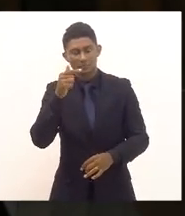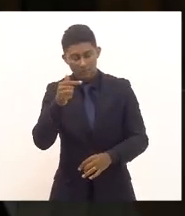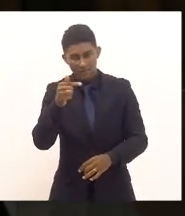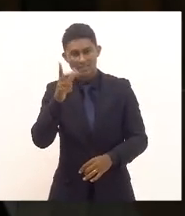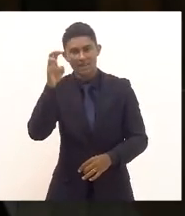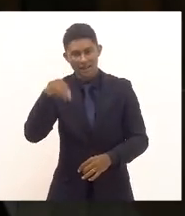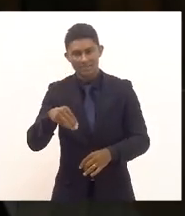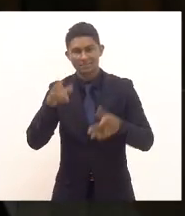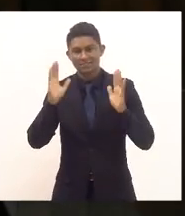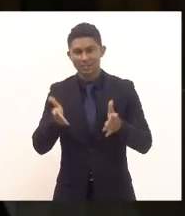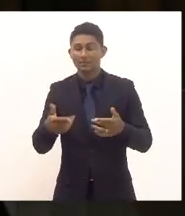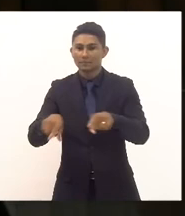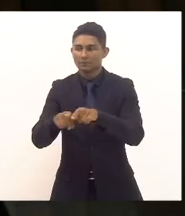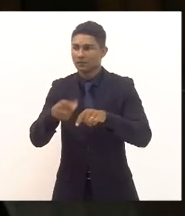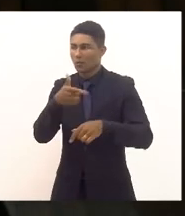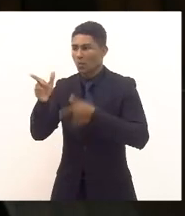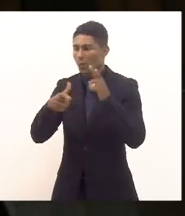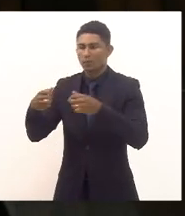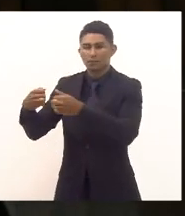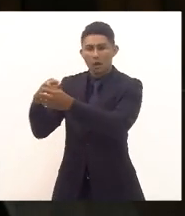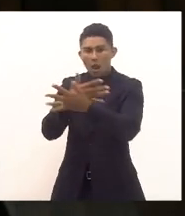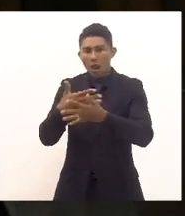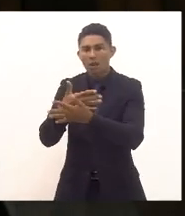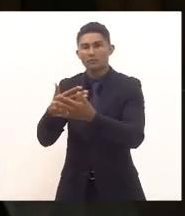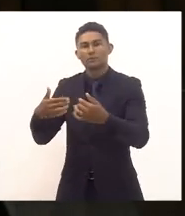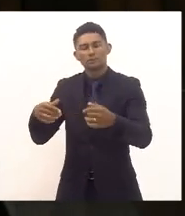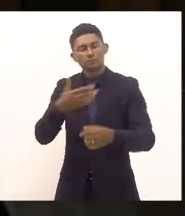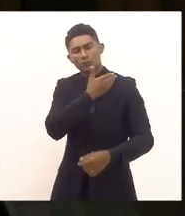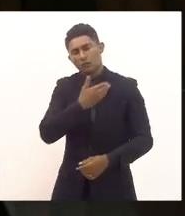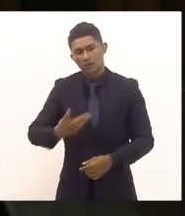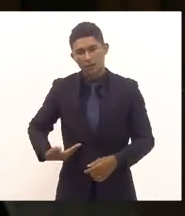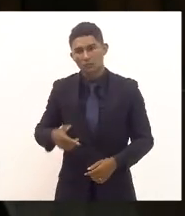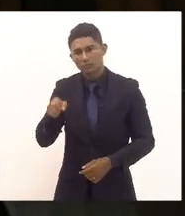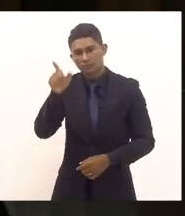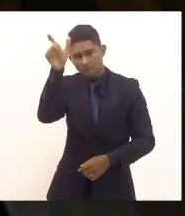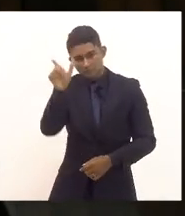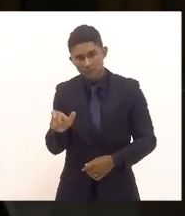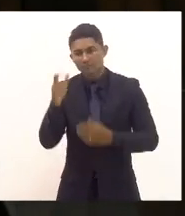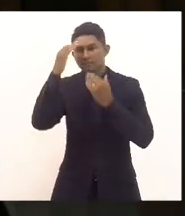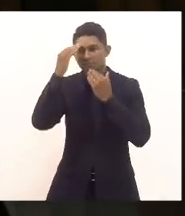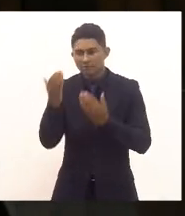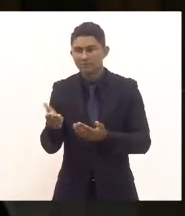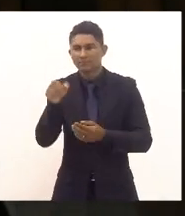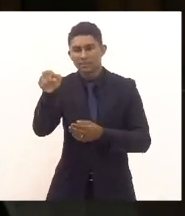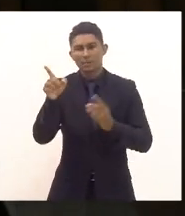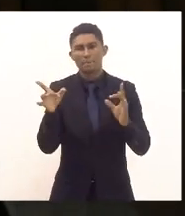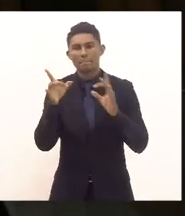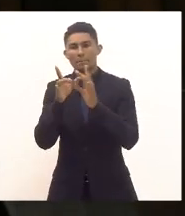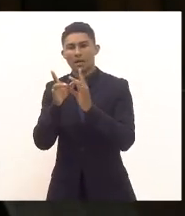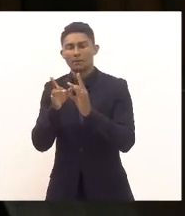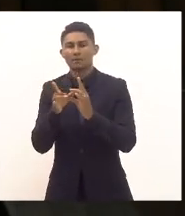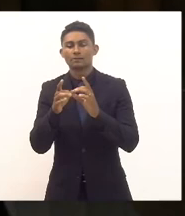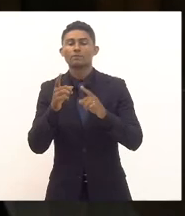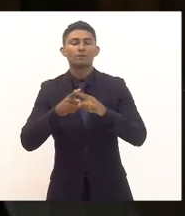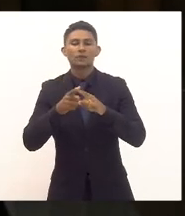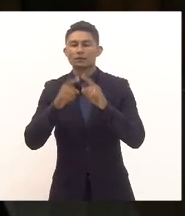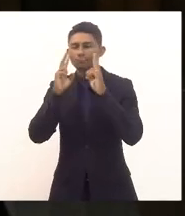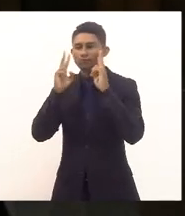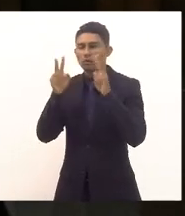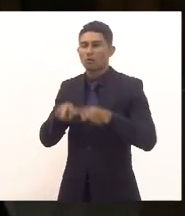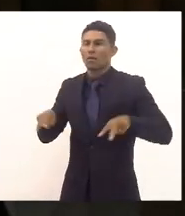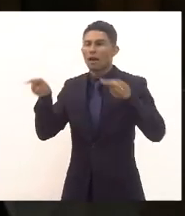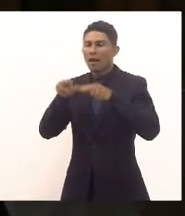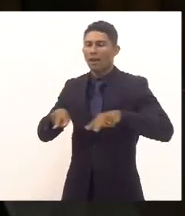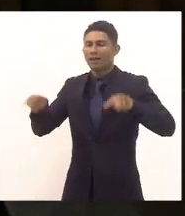tantos outros municípios Quero agradecer ao nosso Governador Cláudio Castro por essa parceria por esse olhar carinhoso